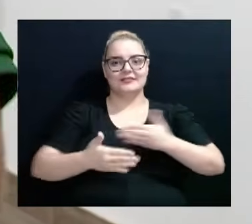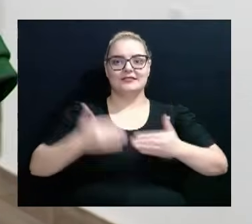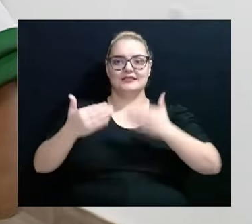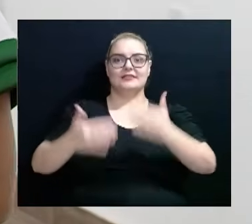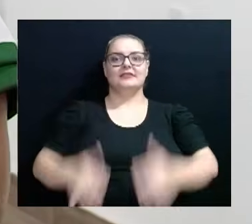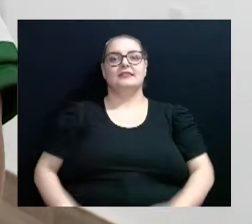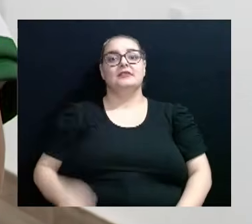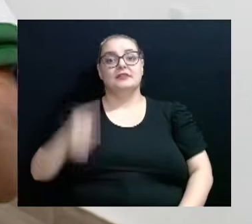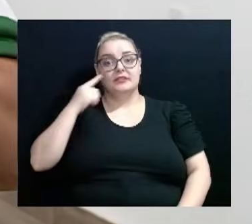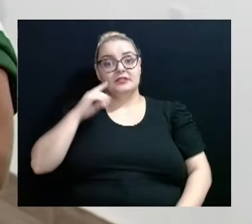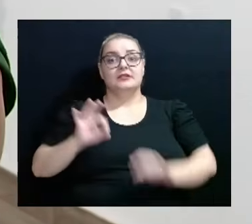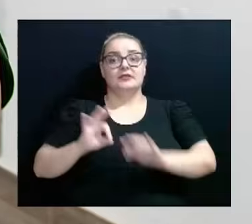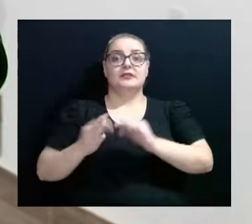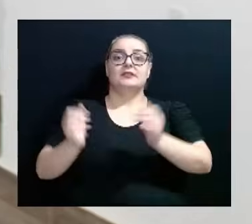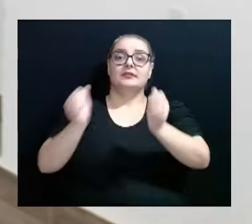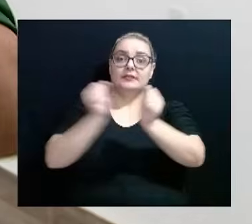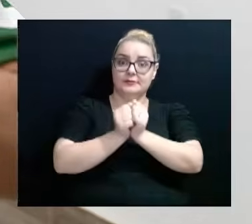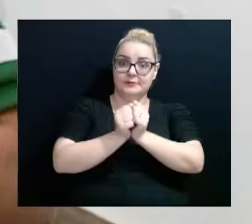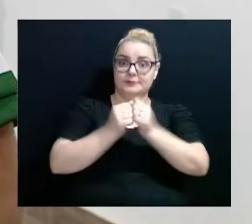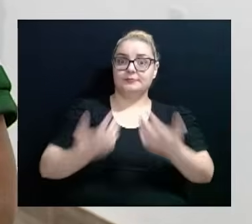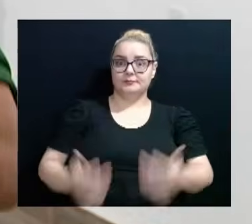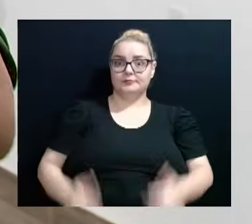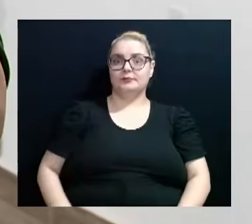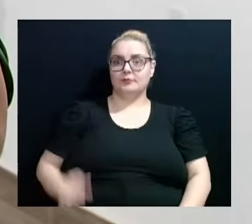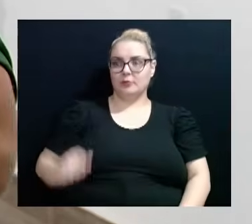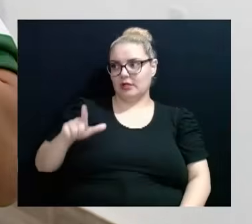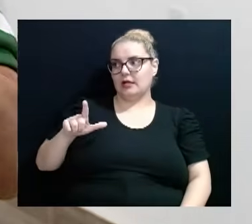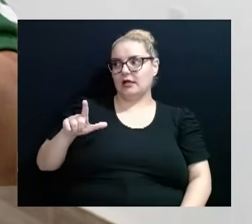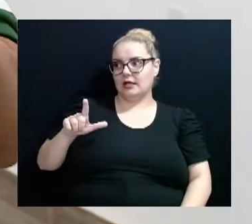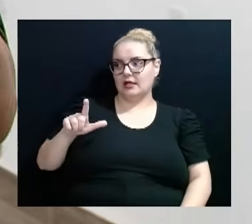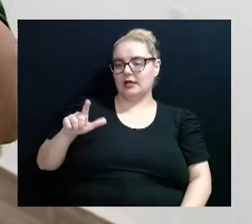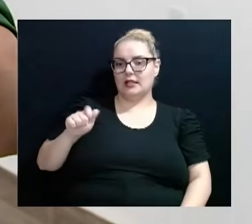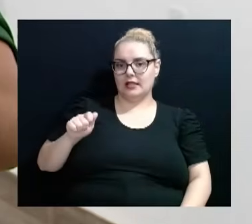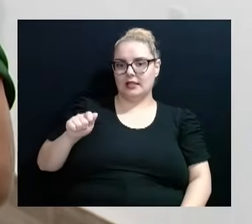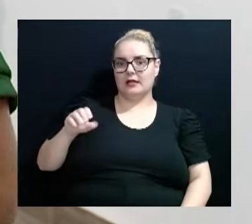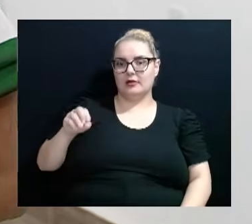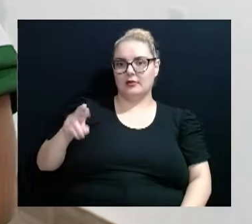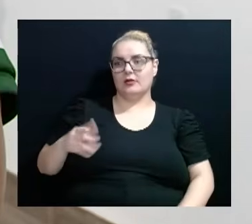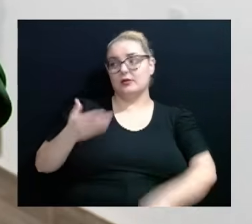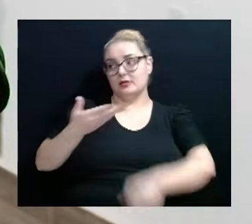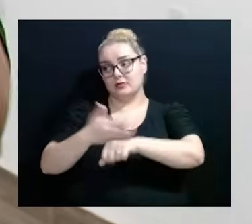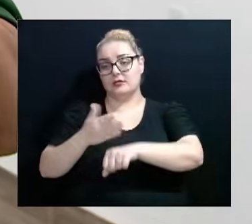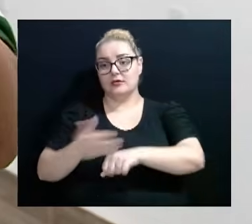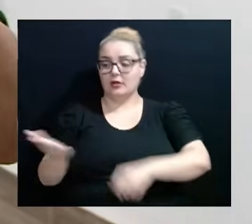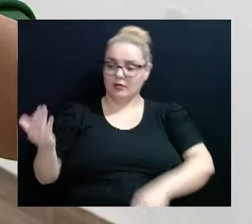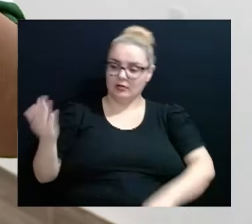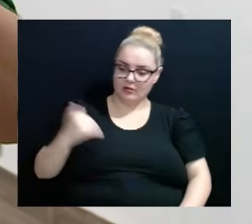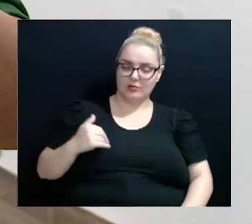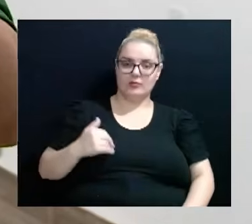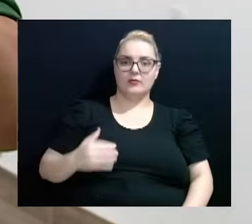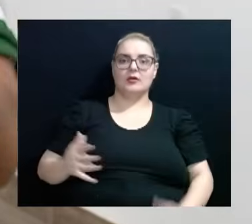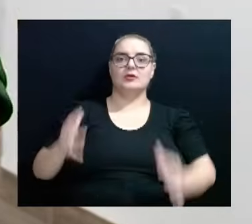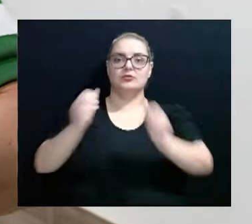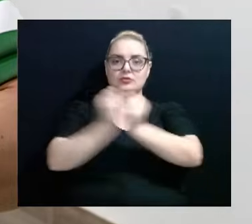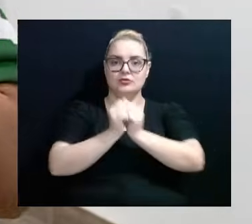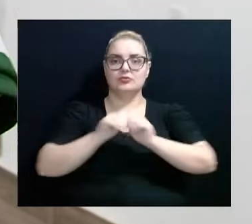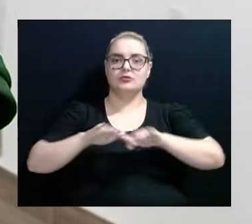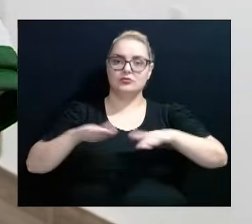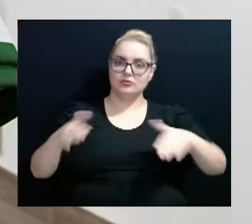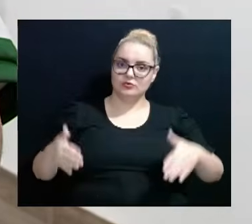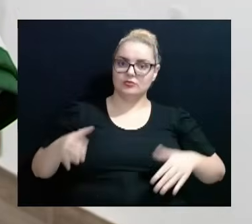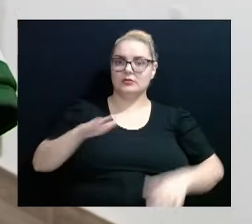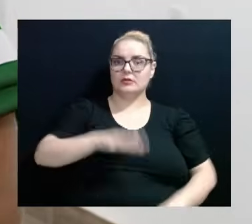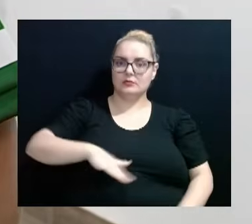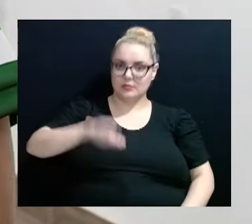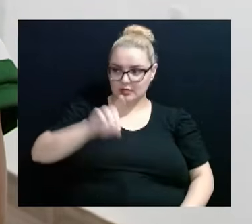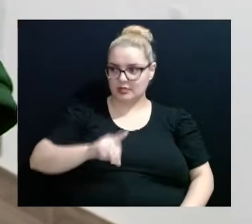ajudando. E a ideia foi de a família estar junto. E aí o Alaor, que é um dos treinadores, falou assim, poxa, vem compor